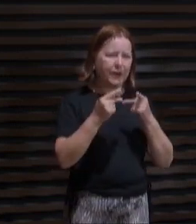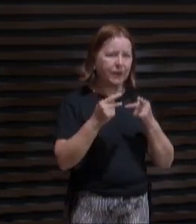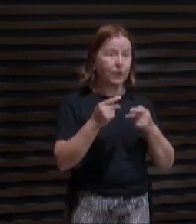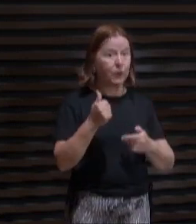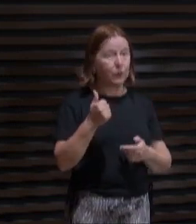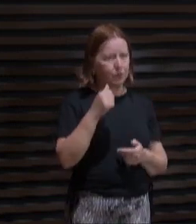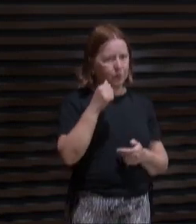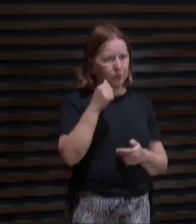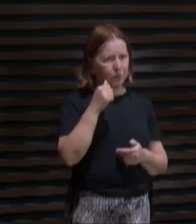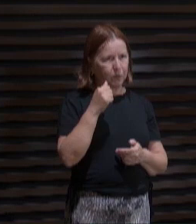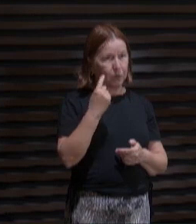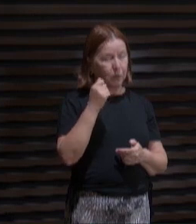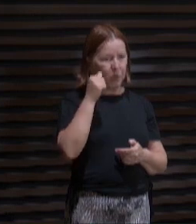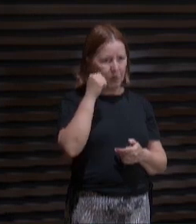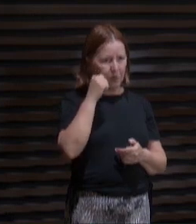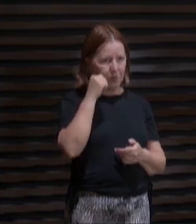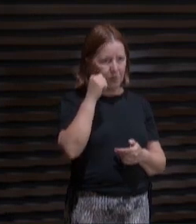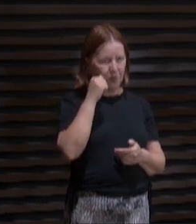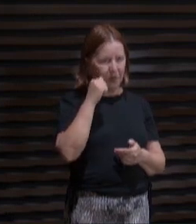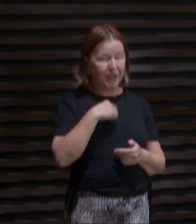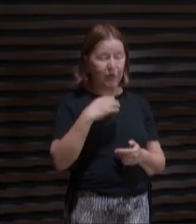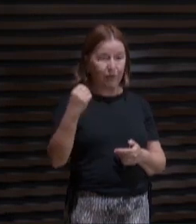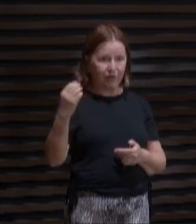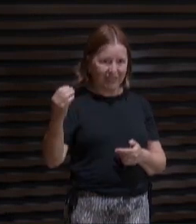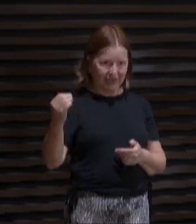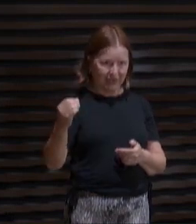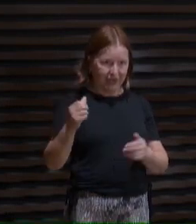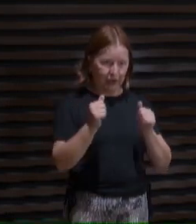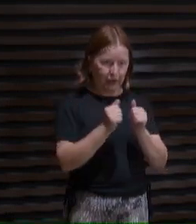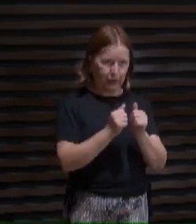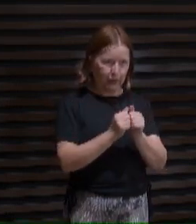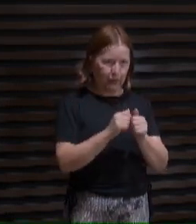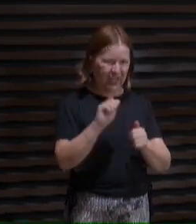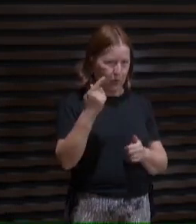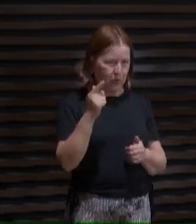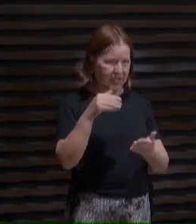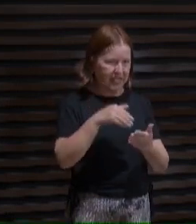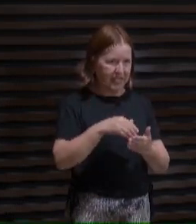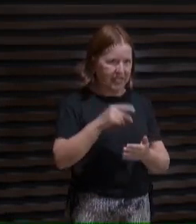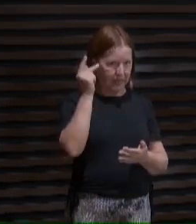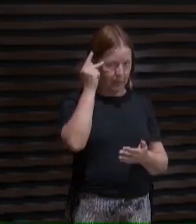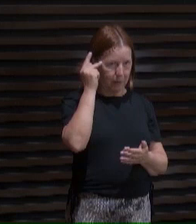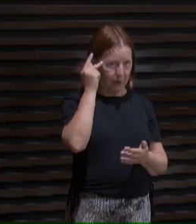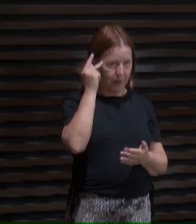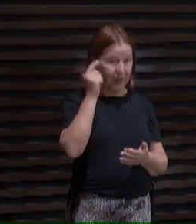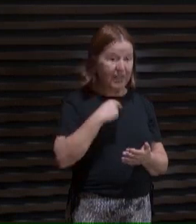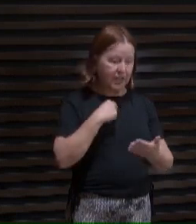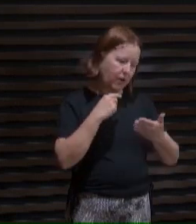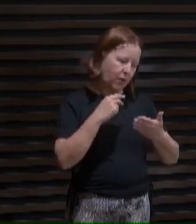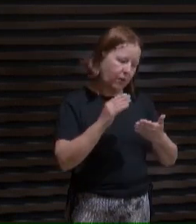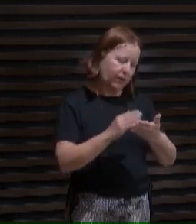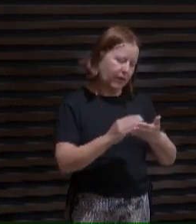Goiânia até São Paulo. Eu estava lendo um livro e eu vi que ela estava no meio, estava